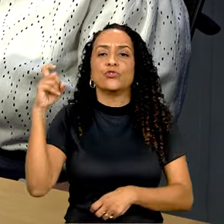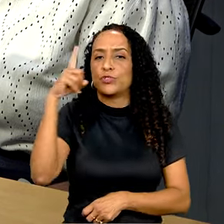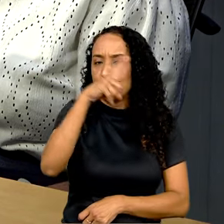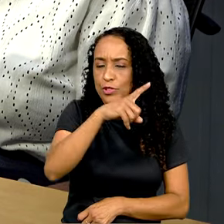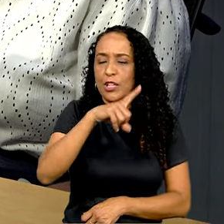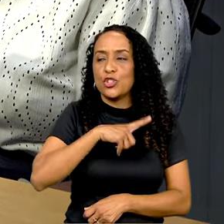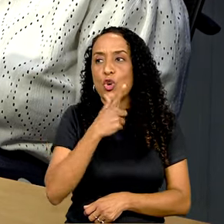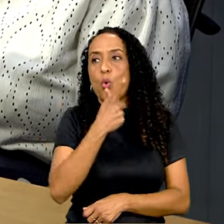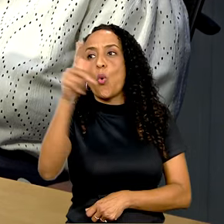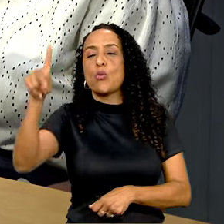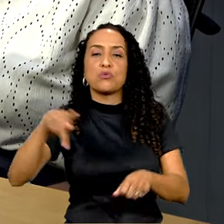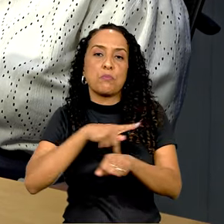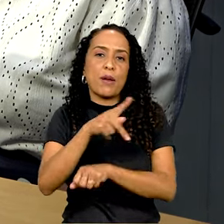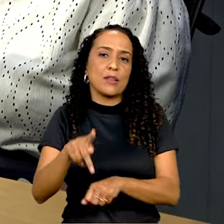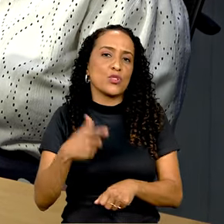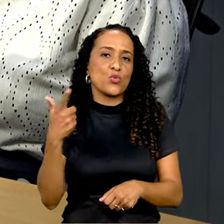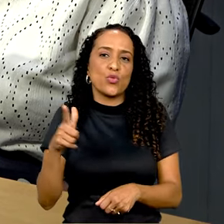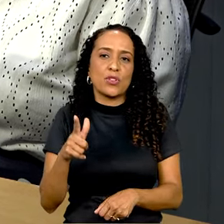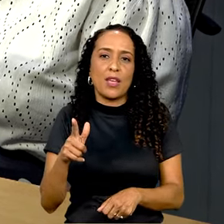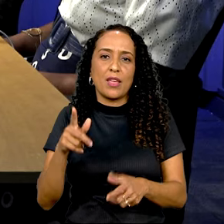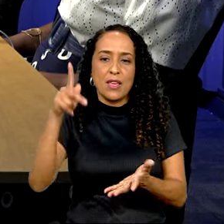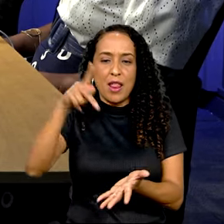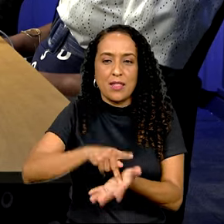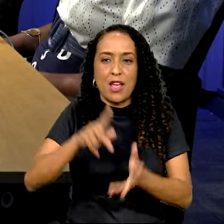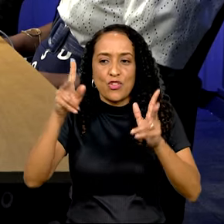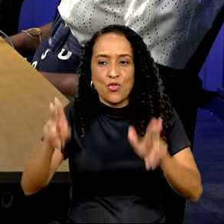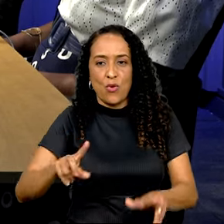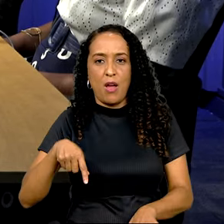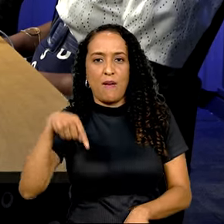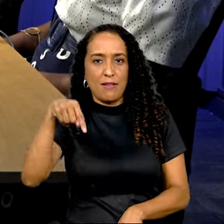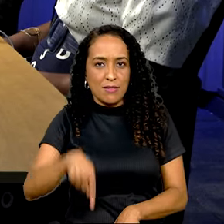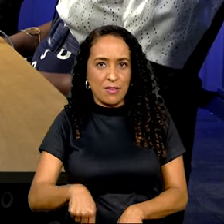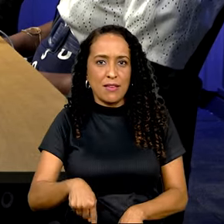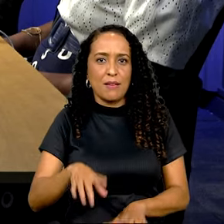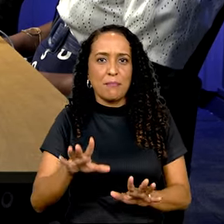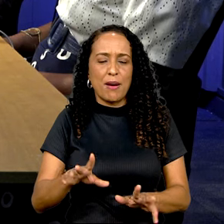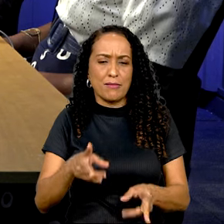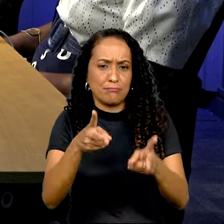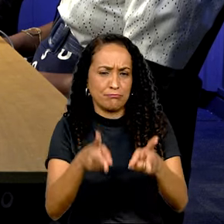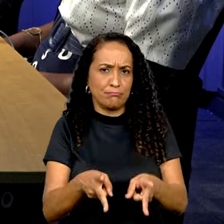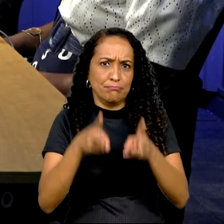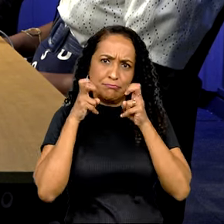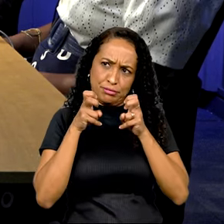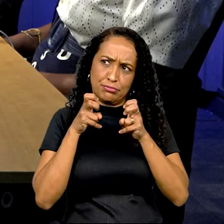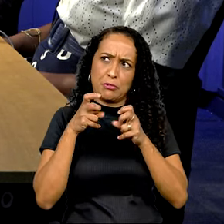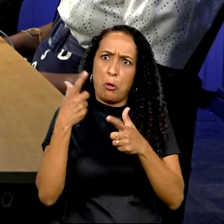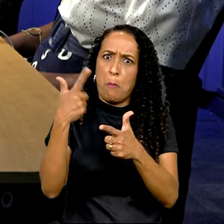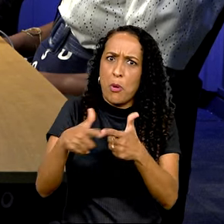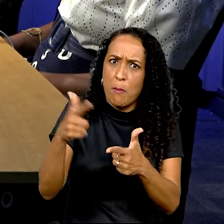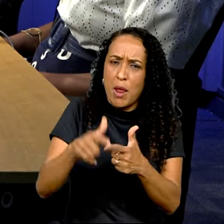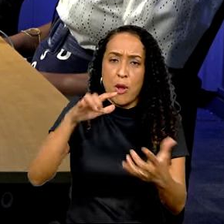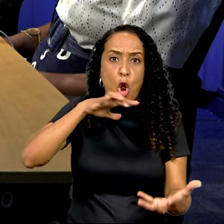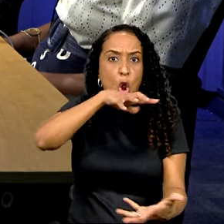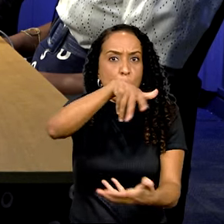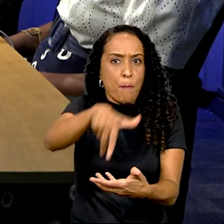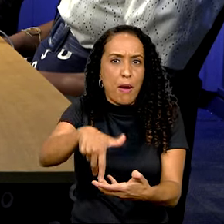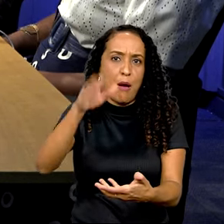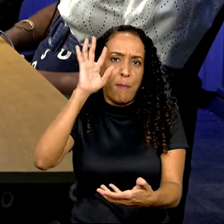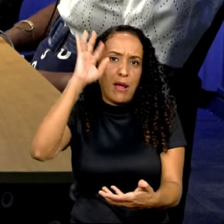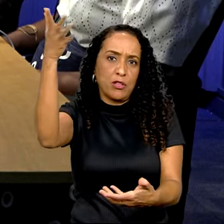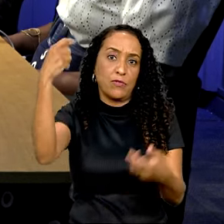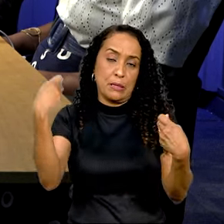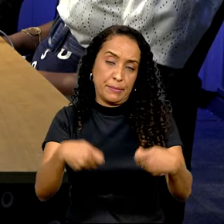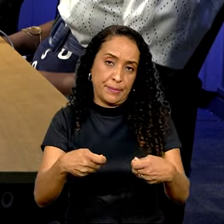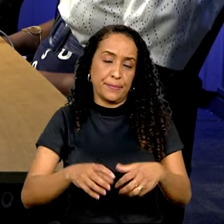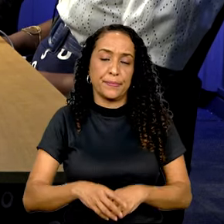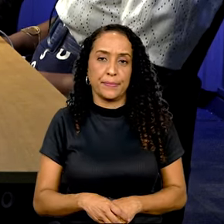dificuldade de outros países que não tem a nossa realidade mas outros países que não enxergam isso como um problema Global a ser